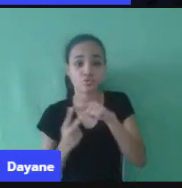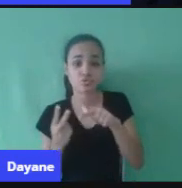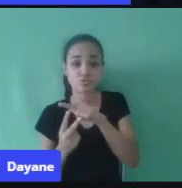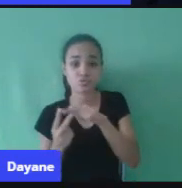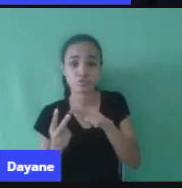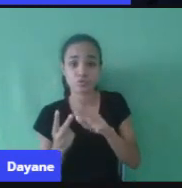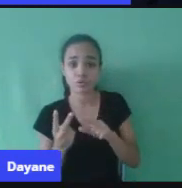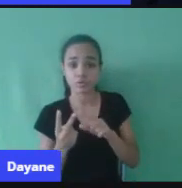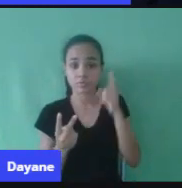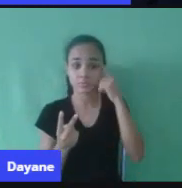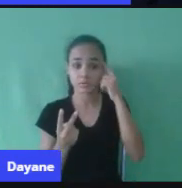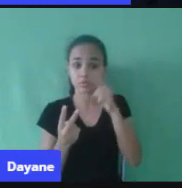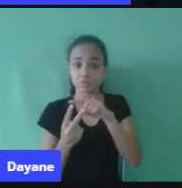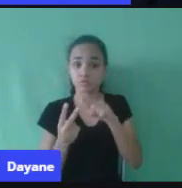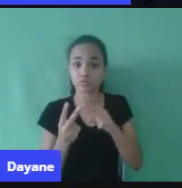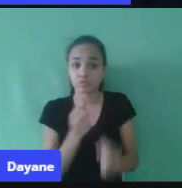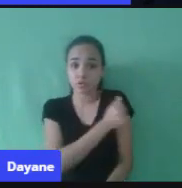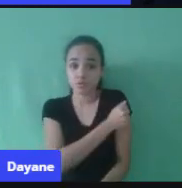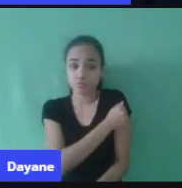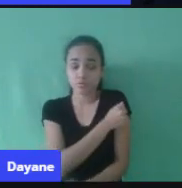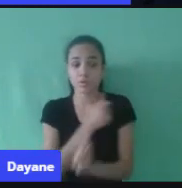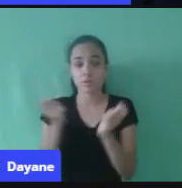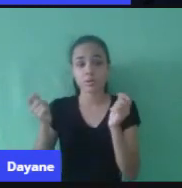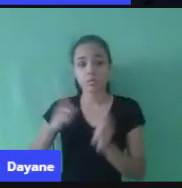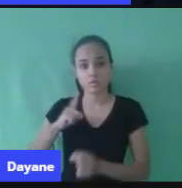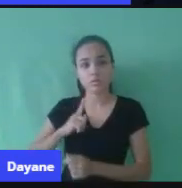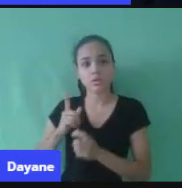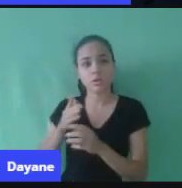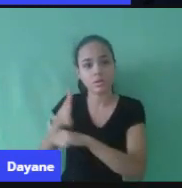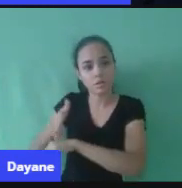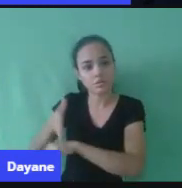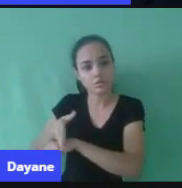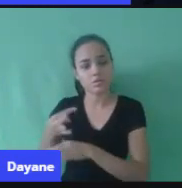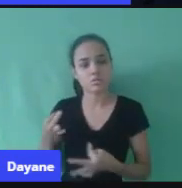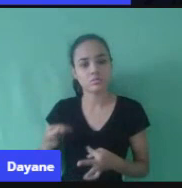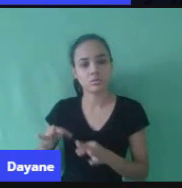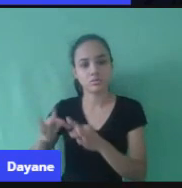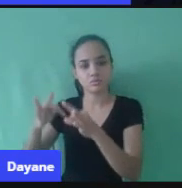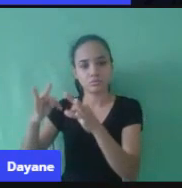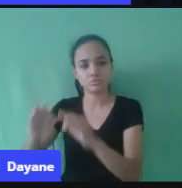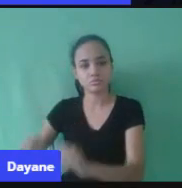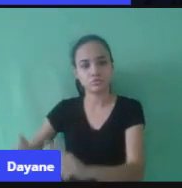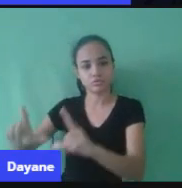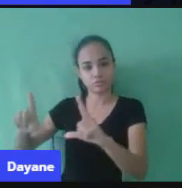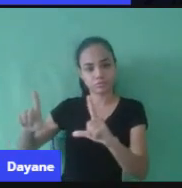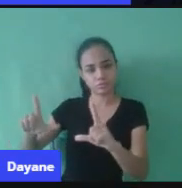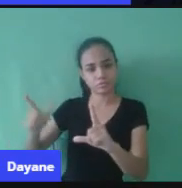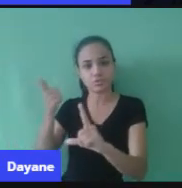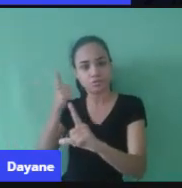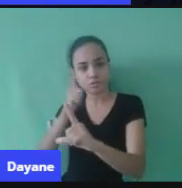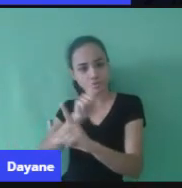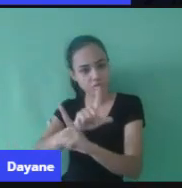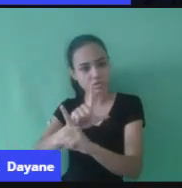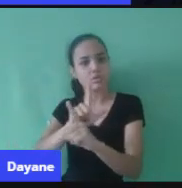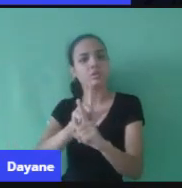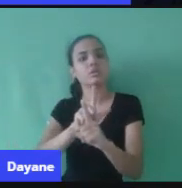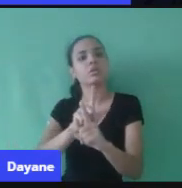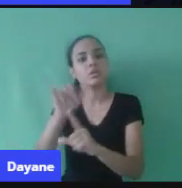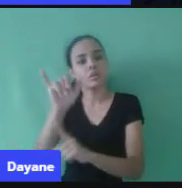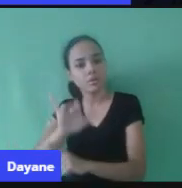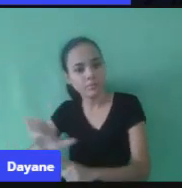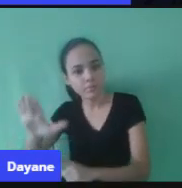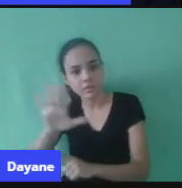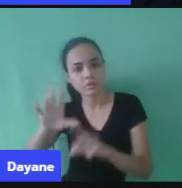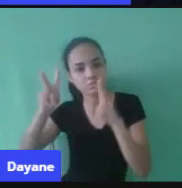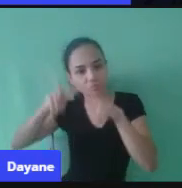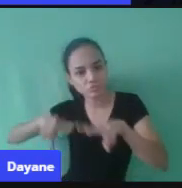tecnologia, né, e assim conseguiriam visualizar as imagens dos slides, que os professores encaminhariam